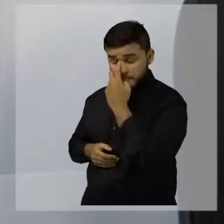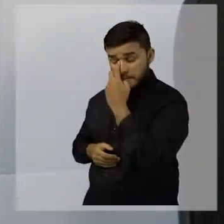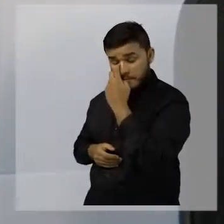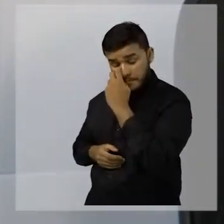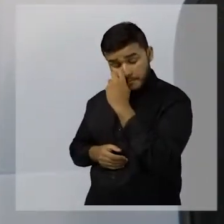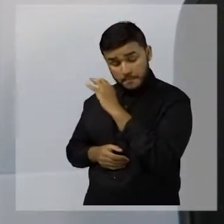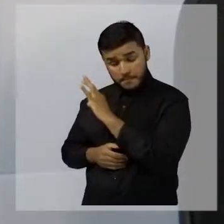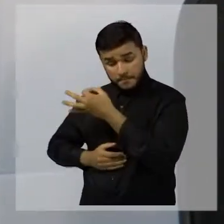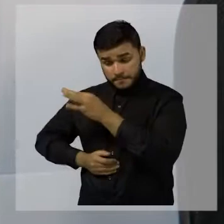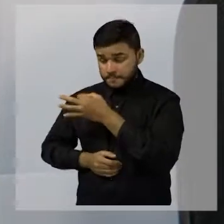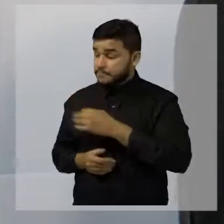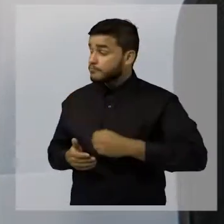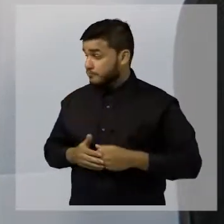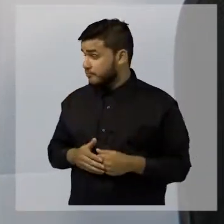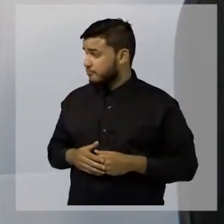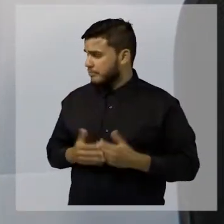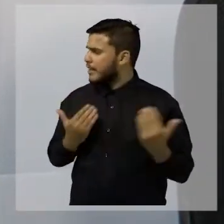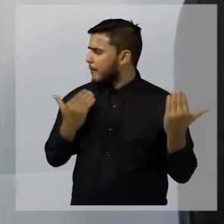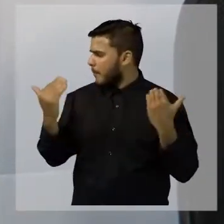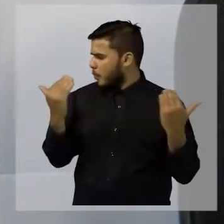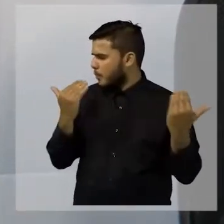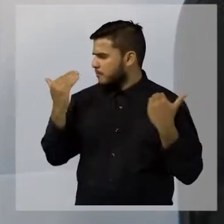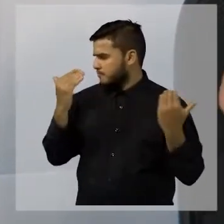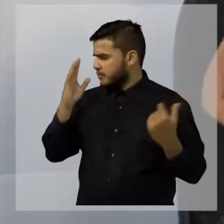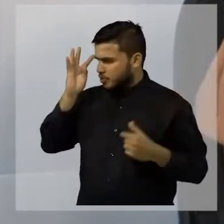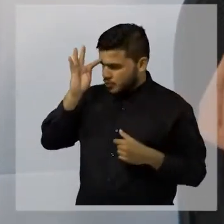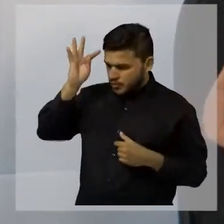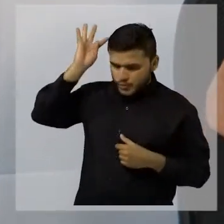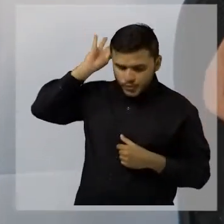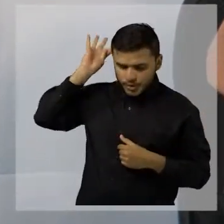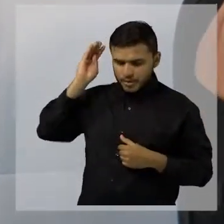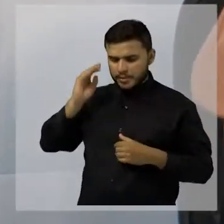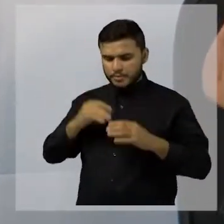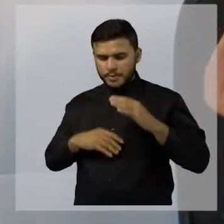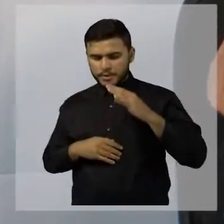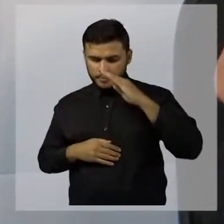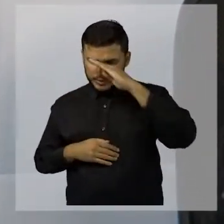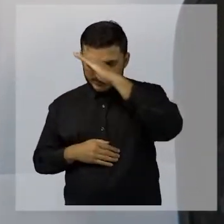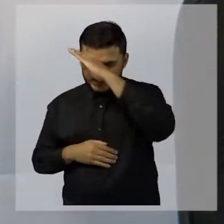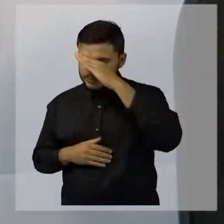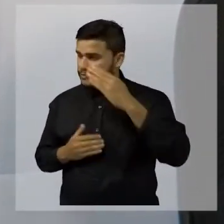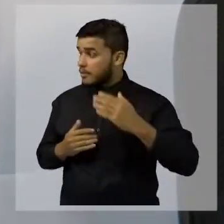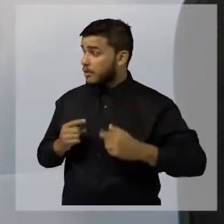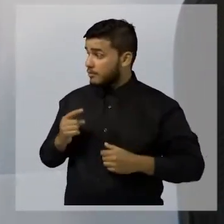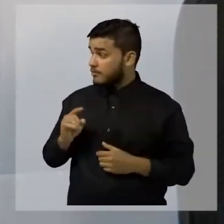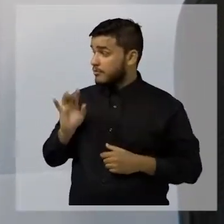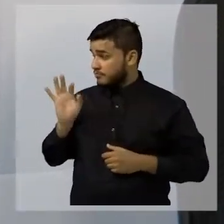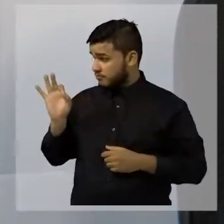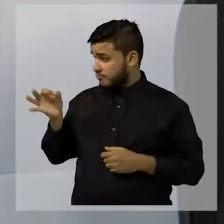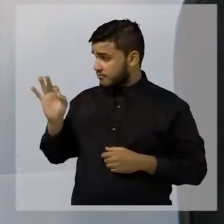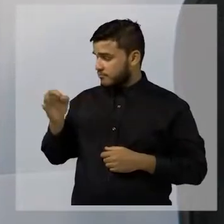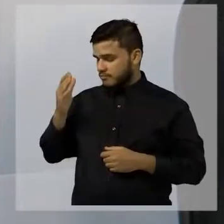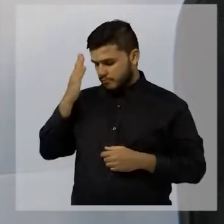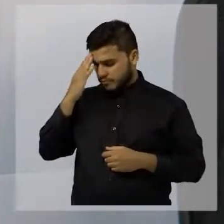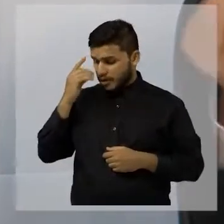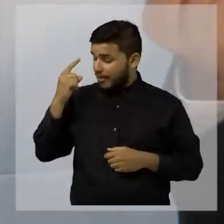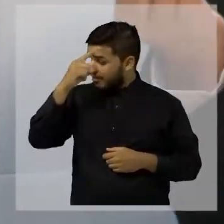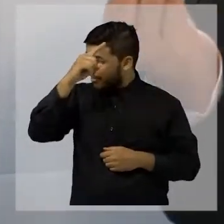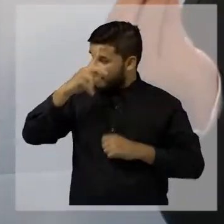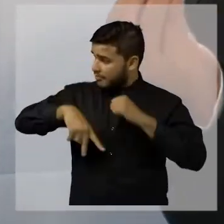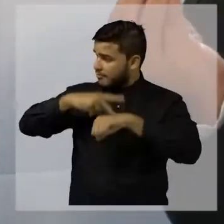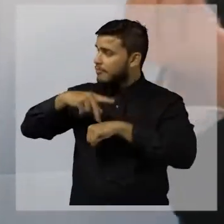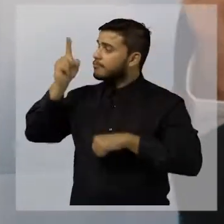condiz, você está coberto de razão. Só que o peso e contrapeso das instituições dos Estados Unidos está equilibrada. Tanto o judiciário